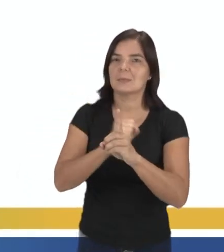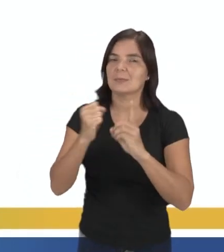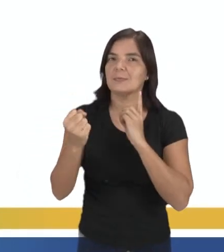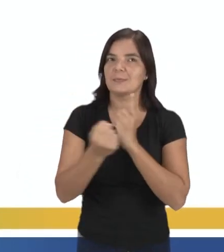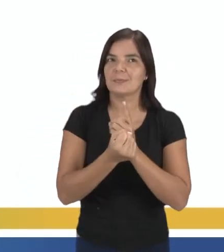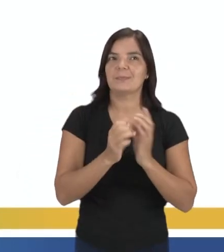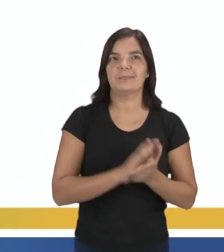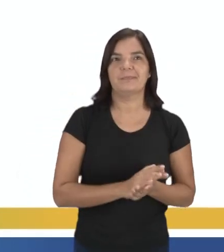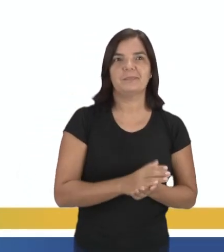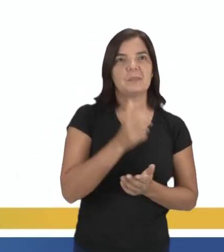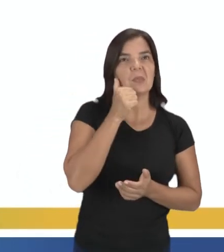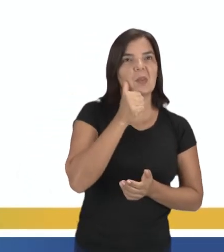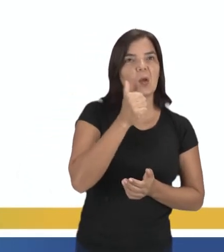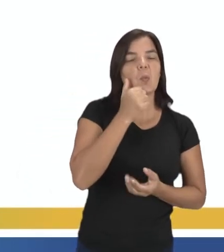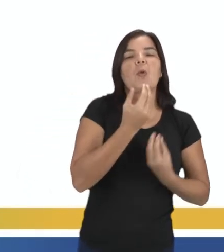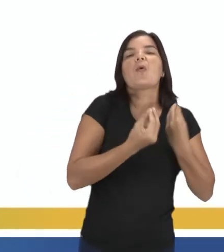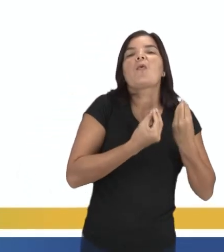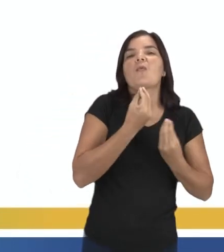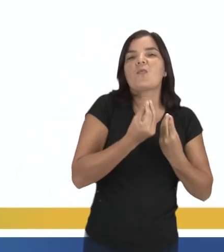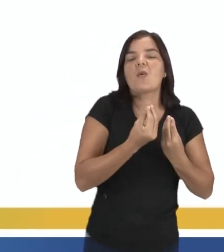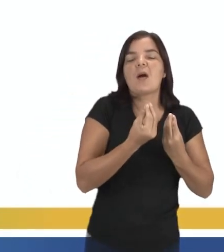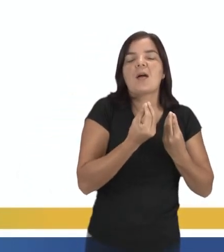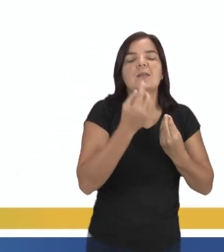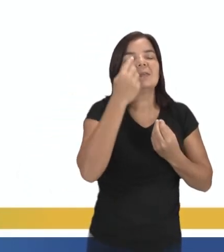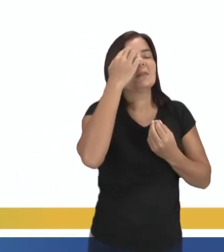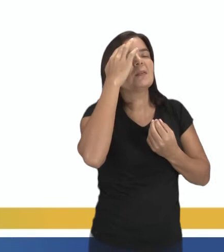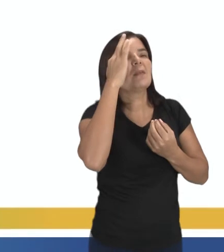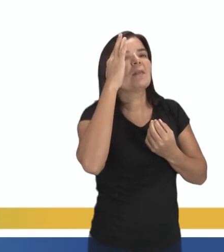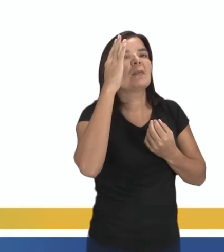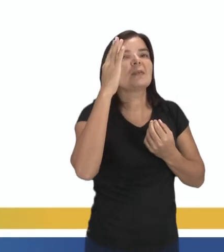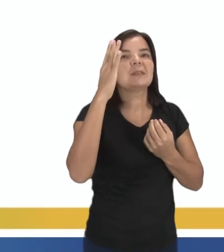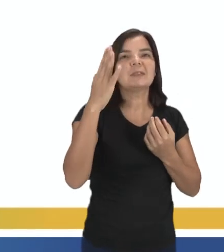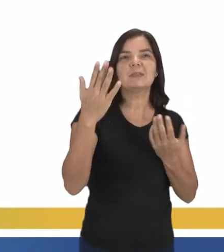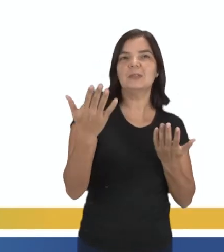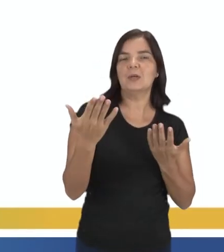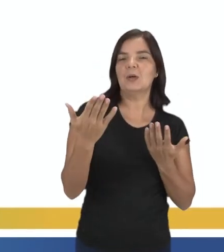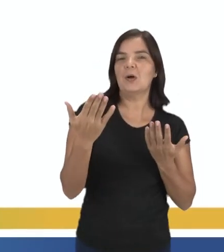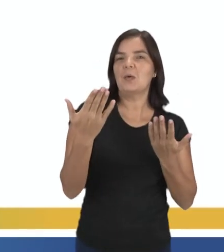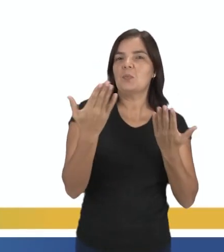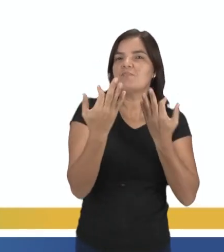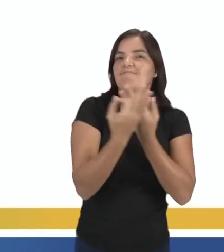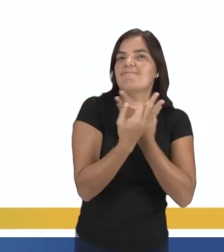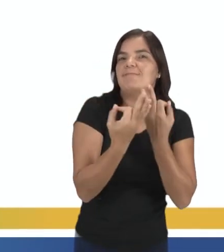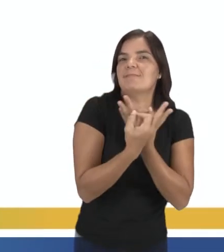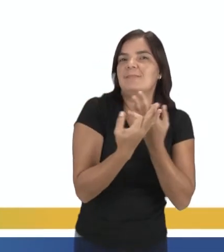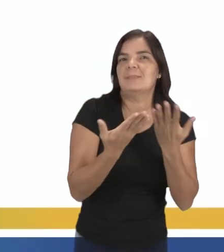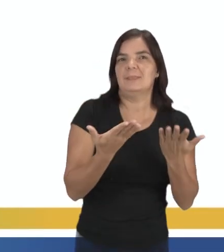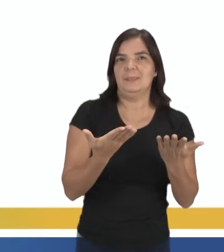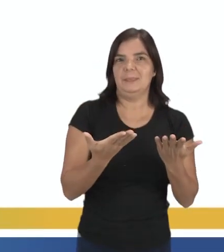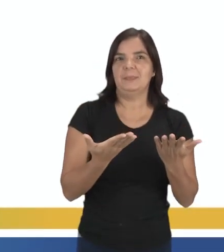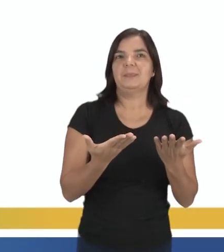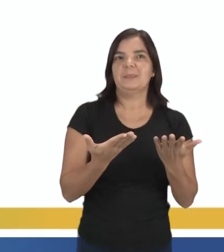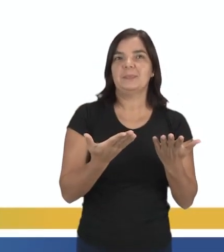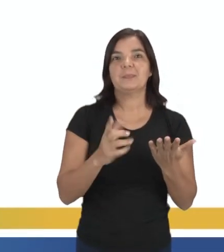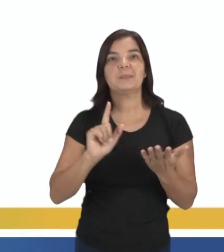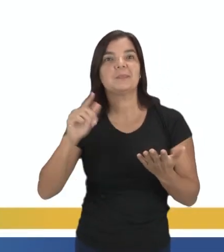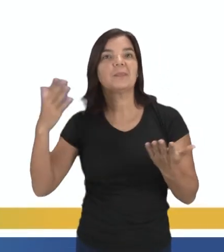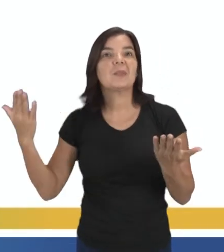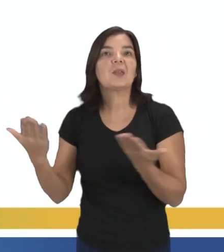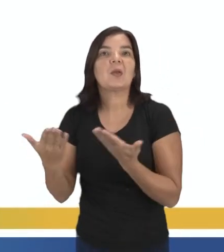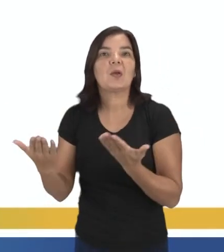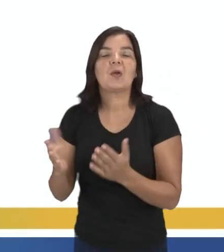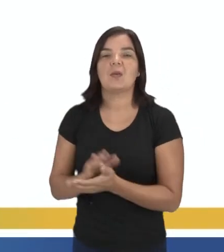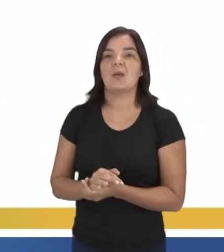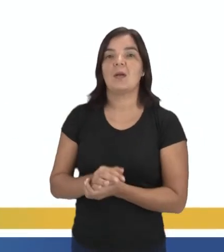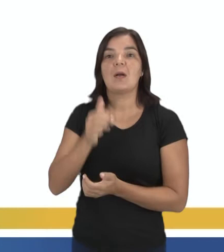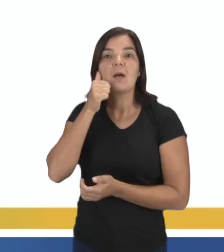sociedade. A mulher era como? Idealizada, intangível, alvo de pureza. E agora, como